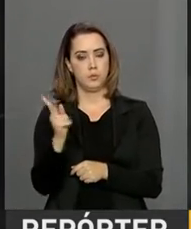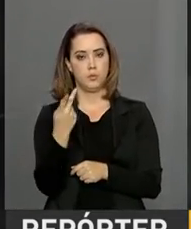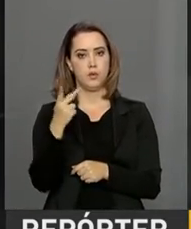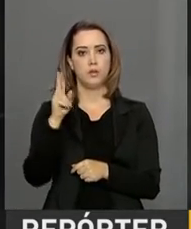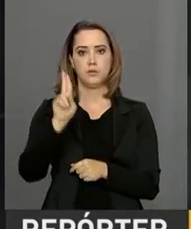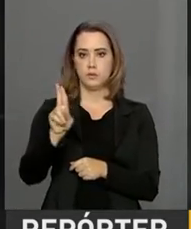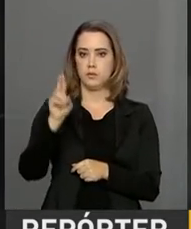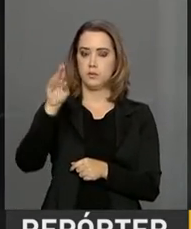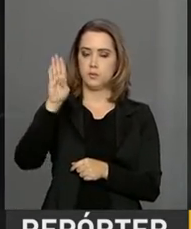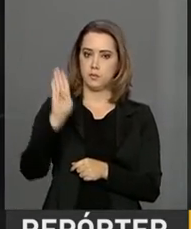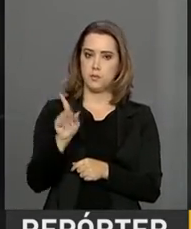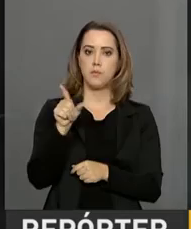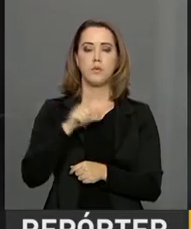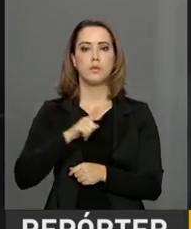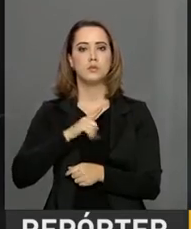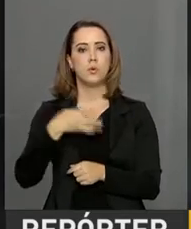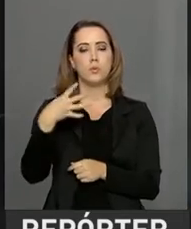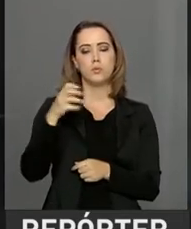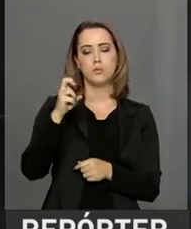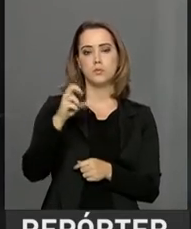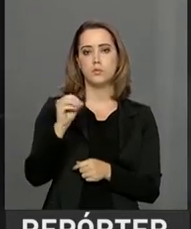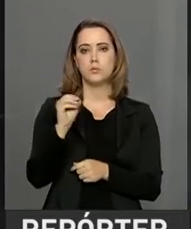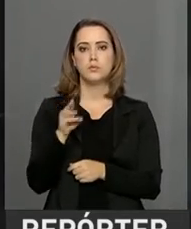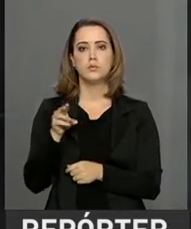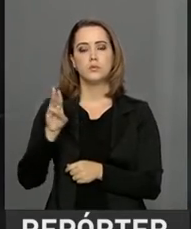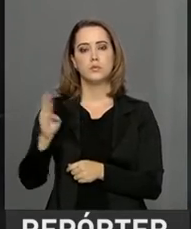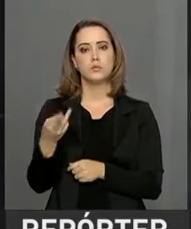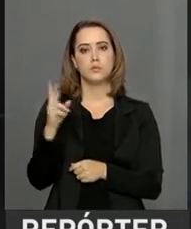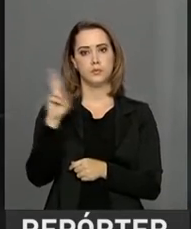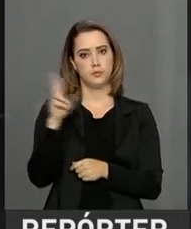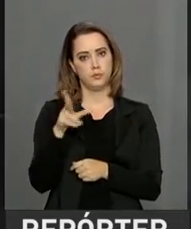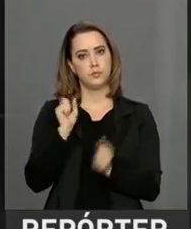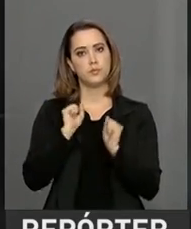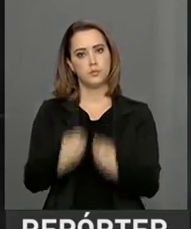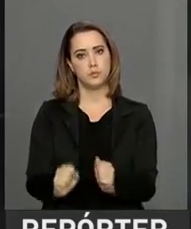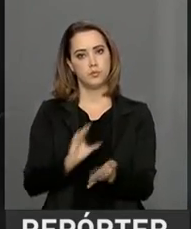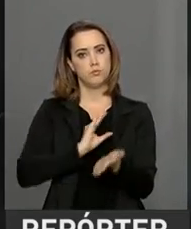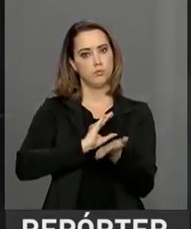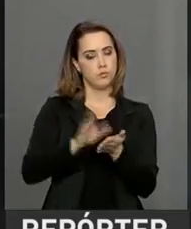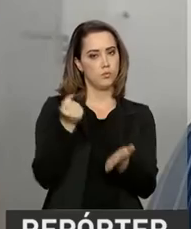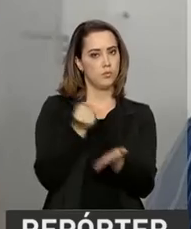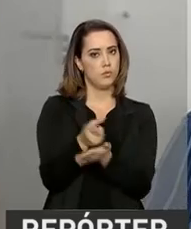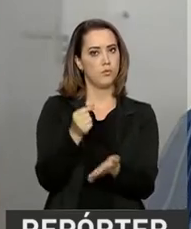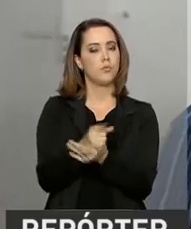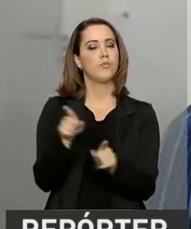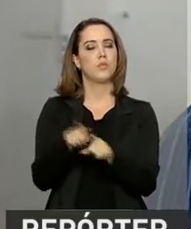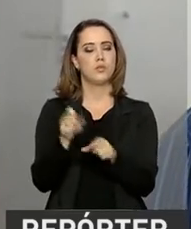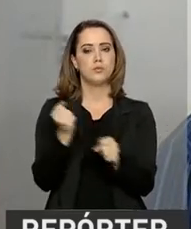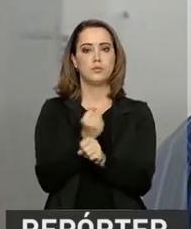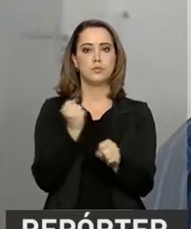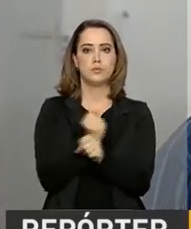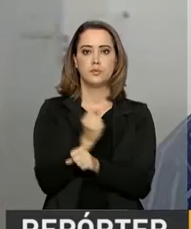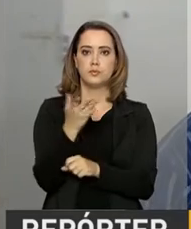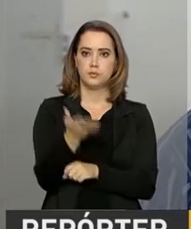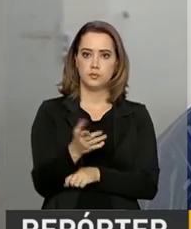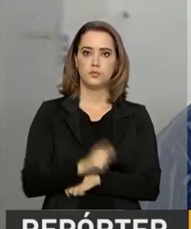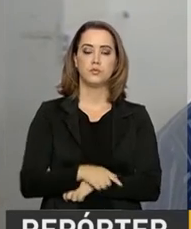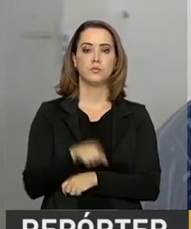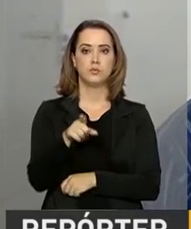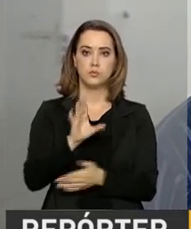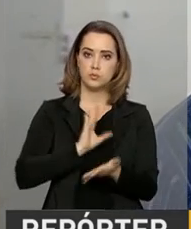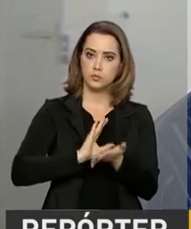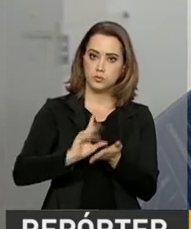750 mil reais vão poder promover melhorias como compras de material e reformas com recursos utilizados tanto na